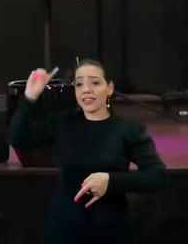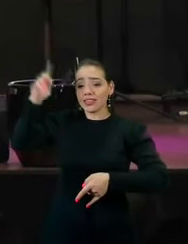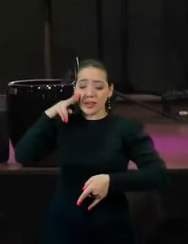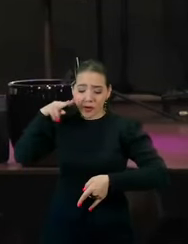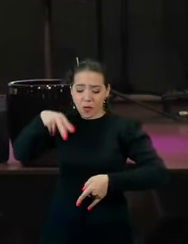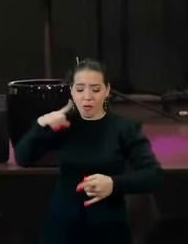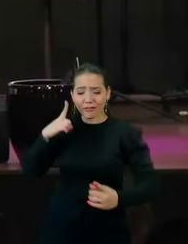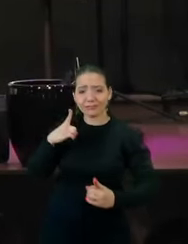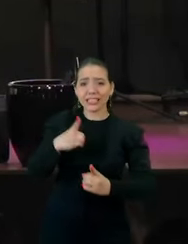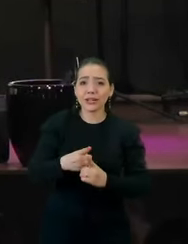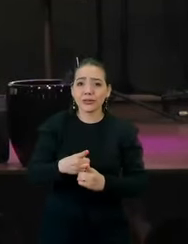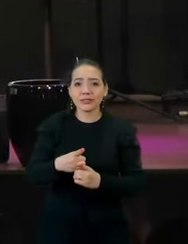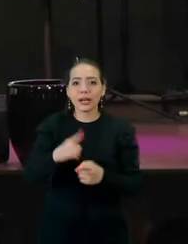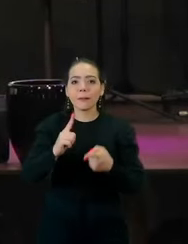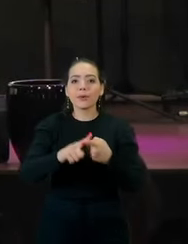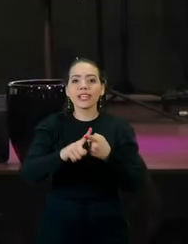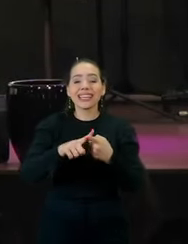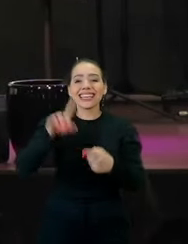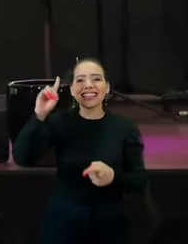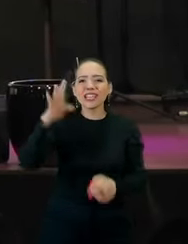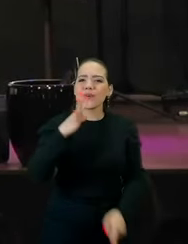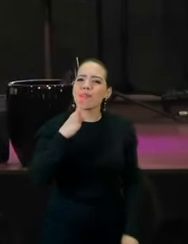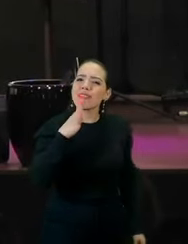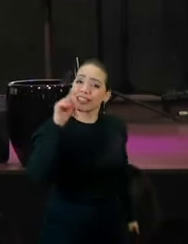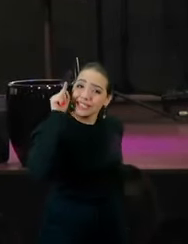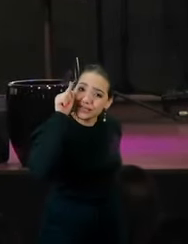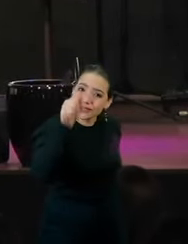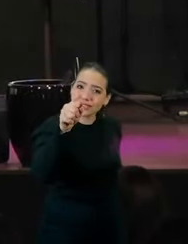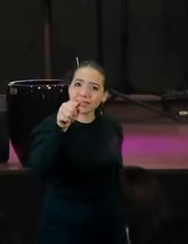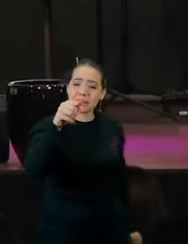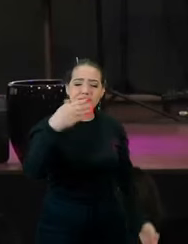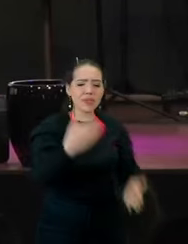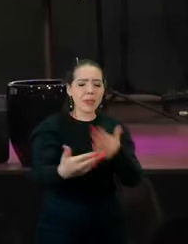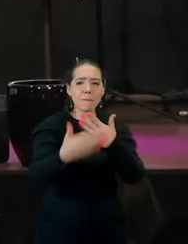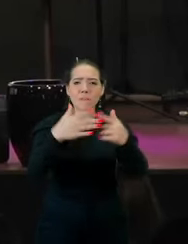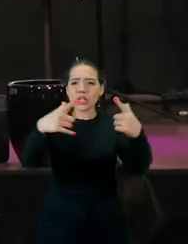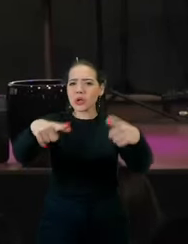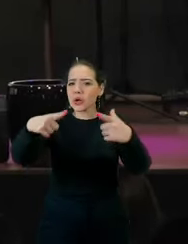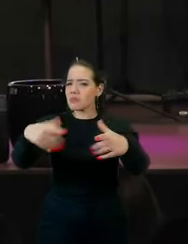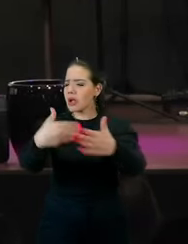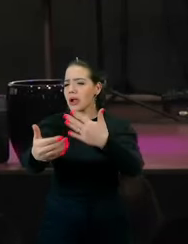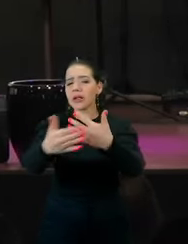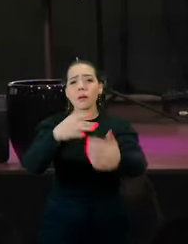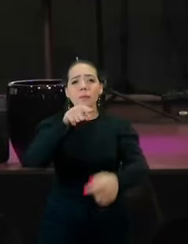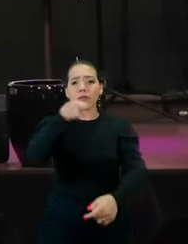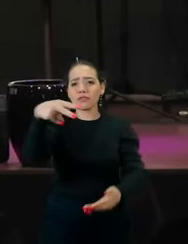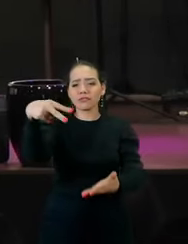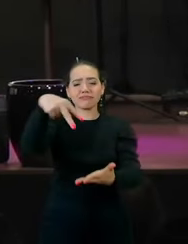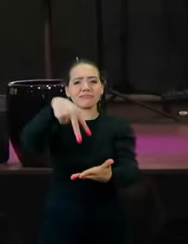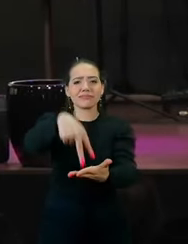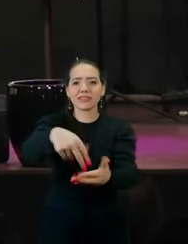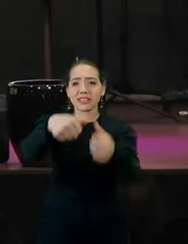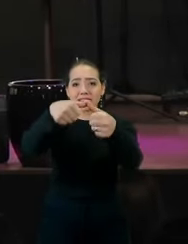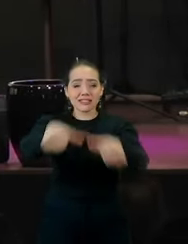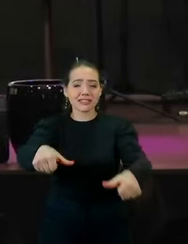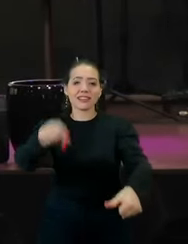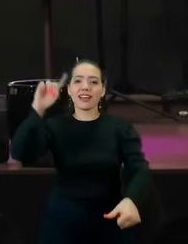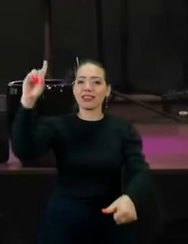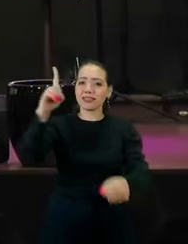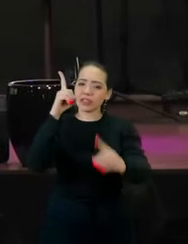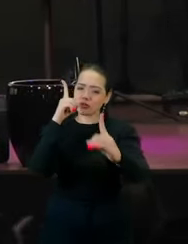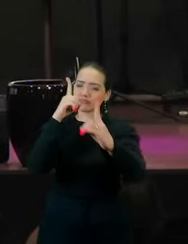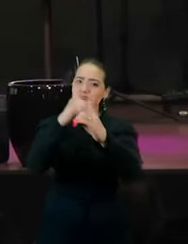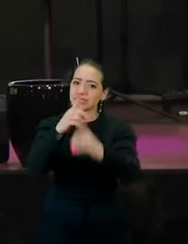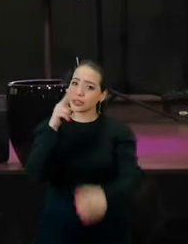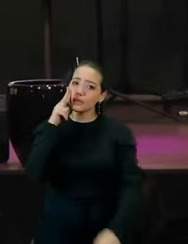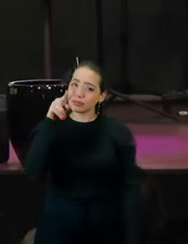filme, que é O Leão, o Guarda-Roupa e a Feiticeira. Se você não assistiu o filme Crônicas de Nárnia, você está perdendo. Quem escreveu